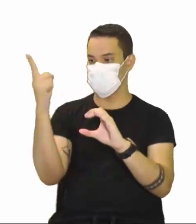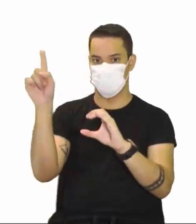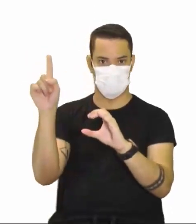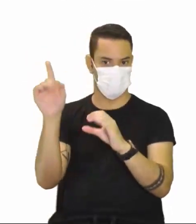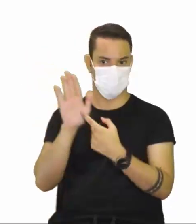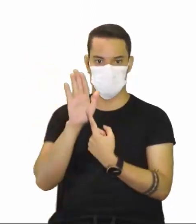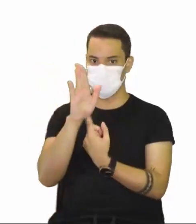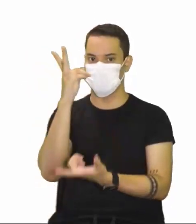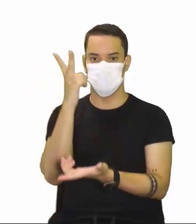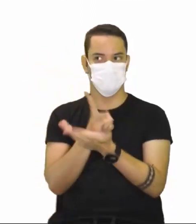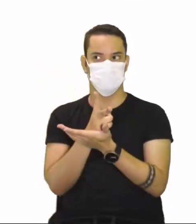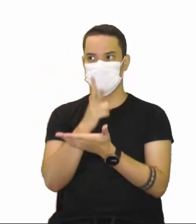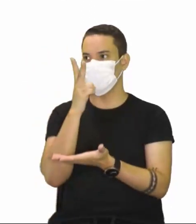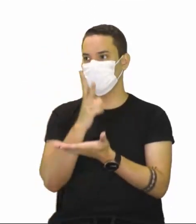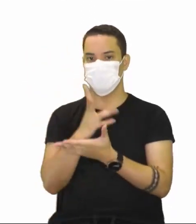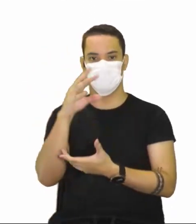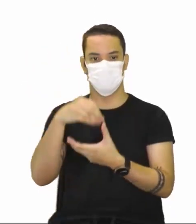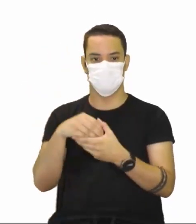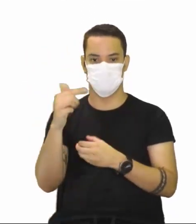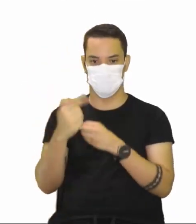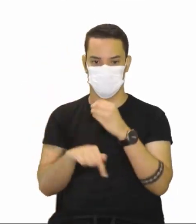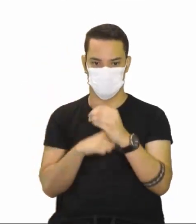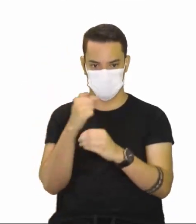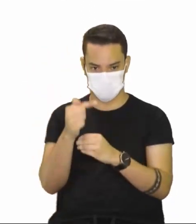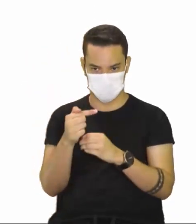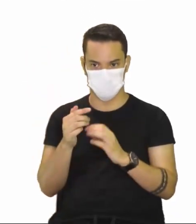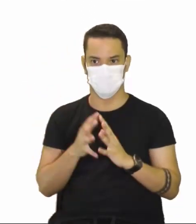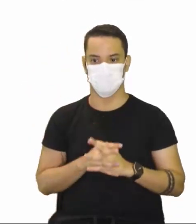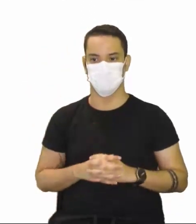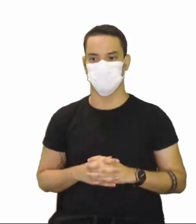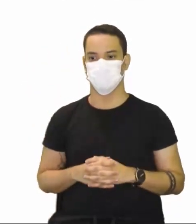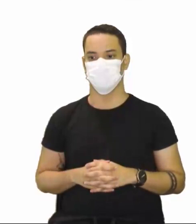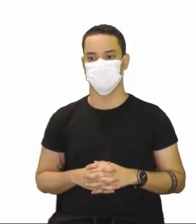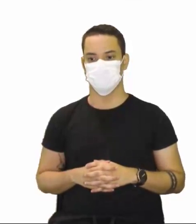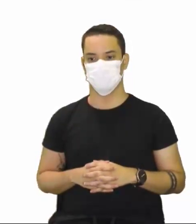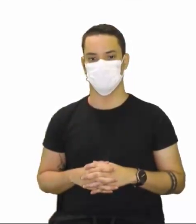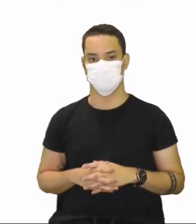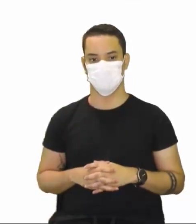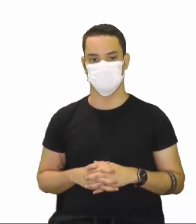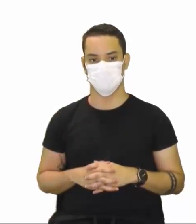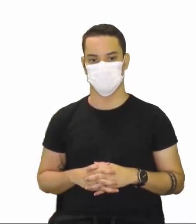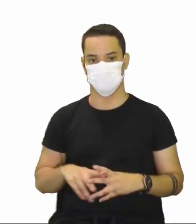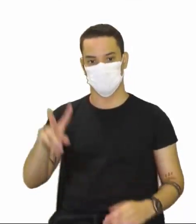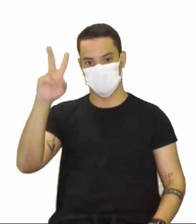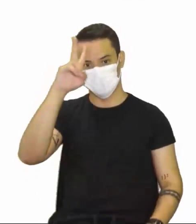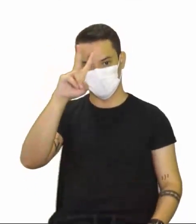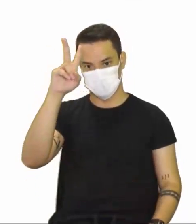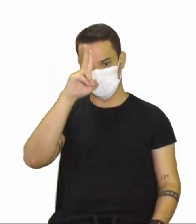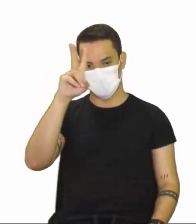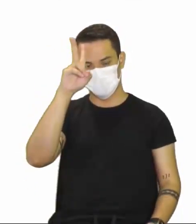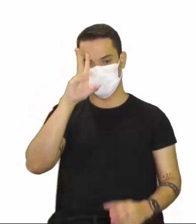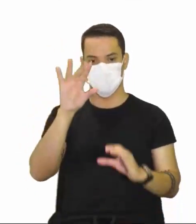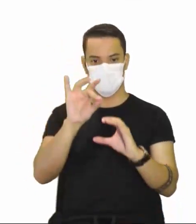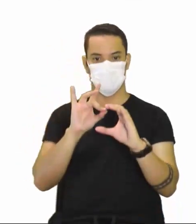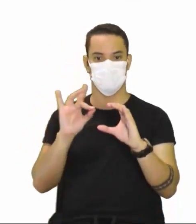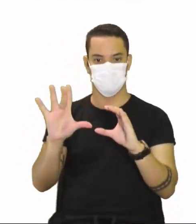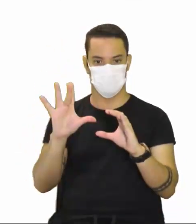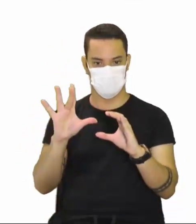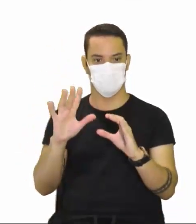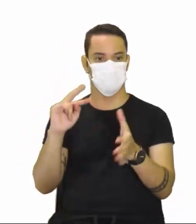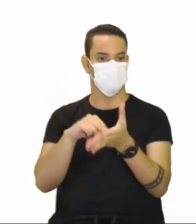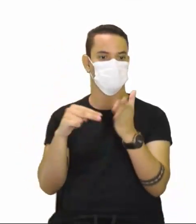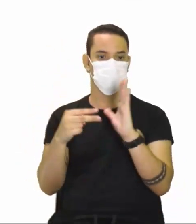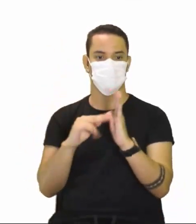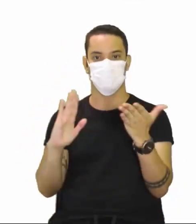que apresenta um determinado átomo. Lembrando que compartilhar, nesse caso, significa que